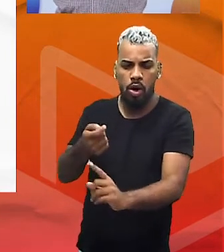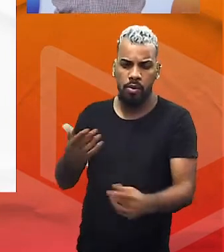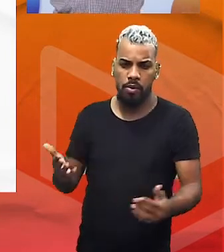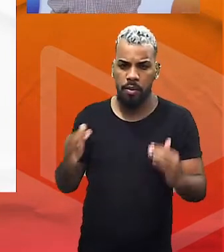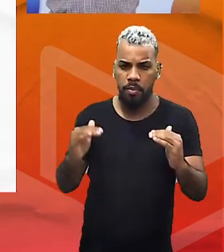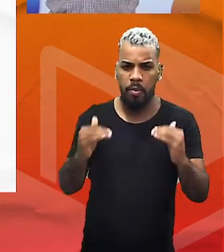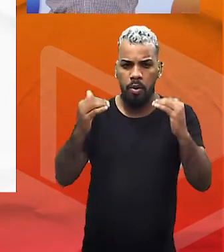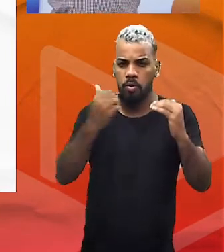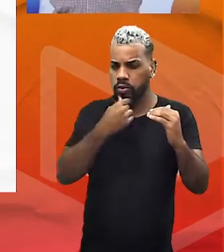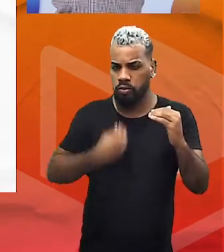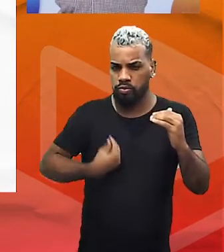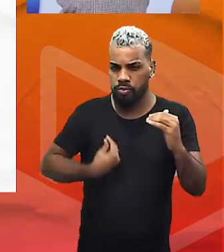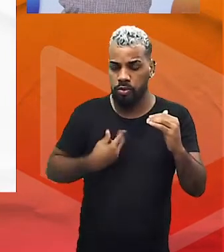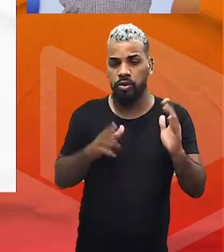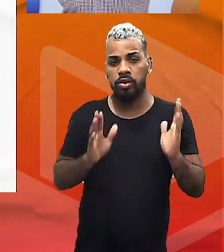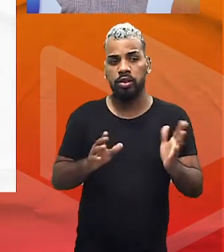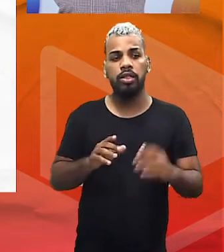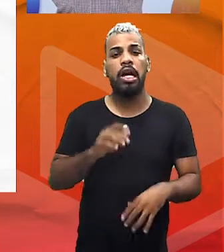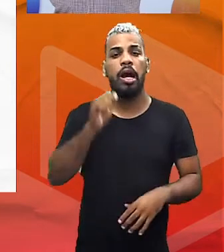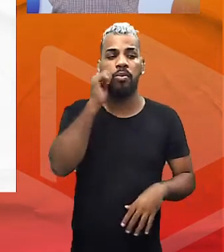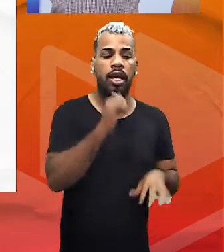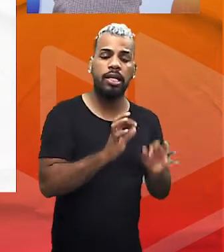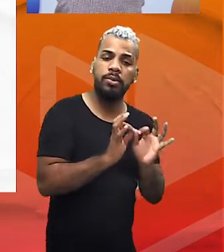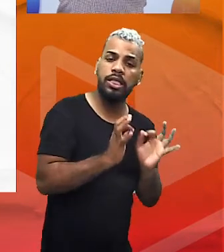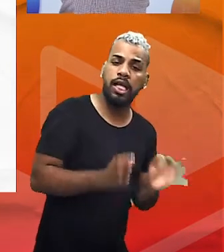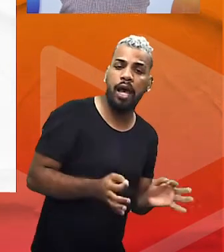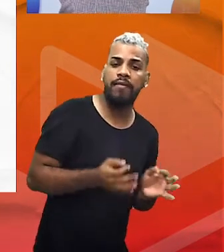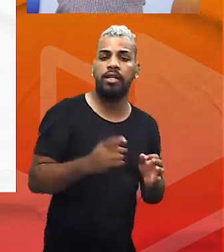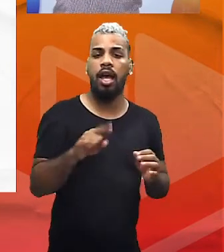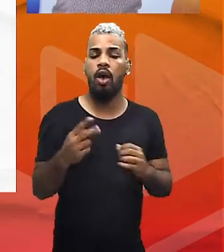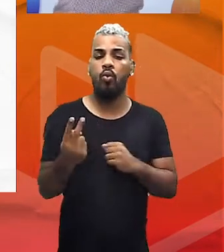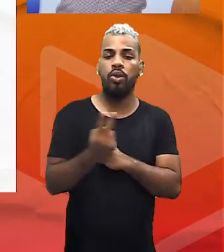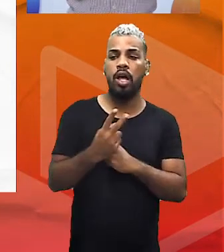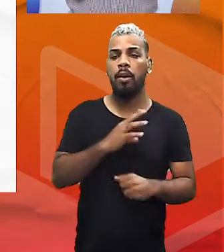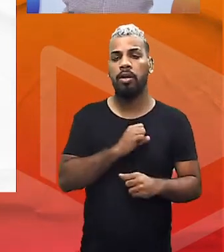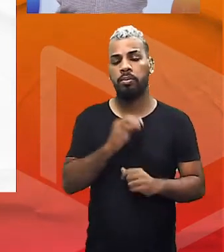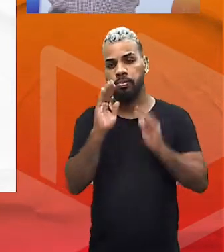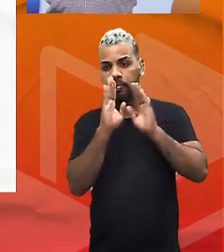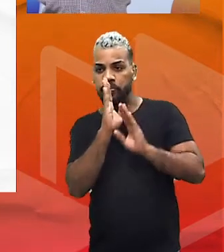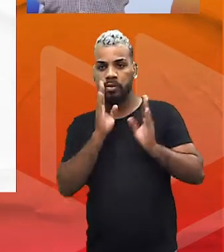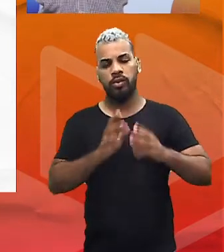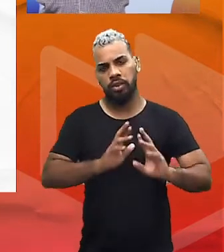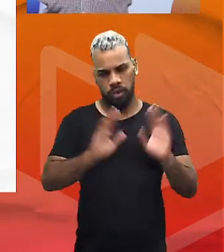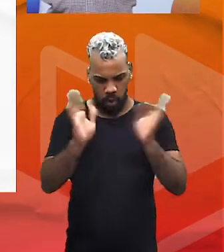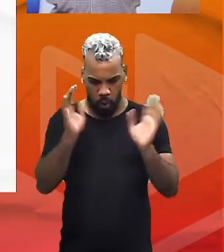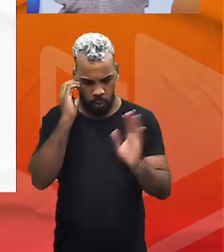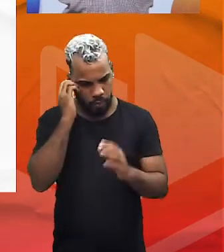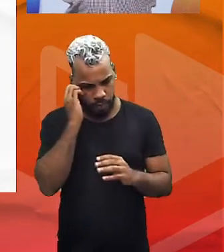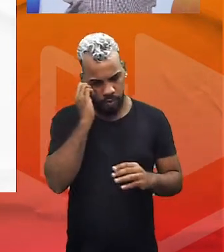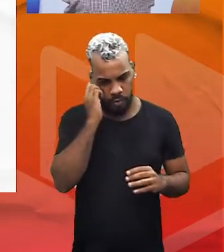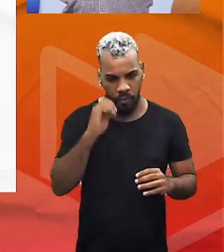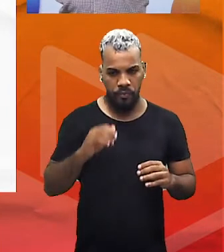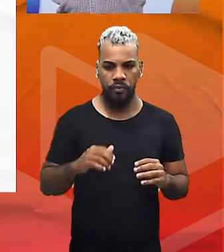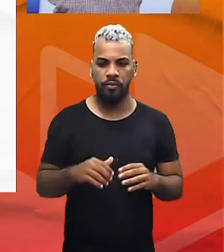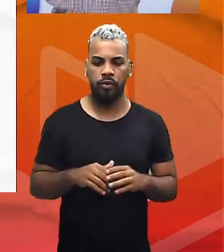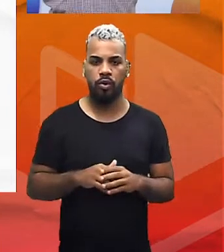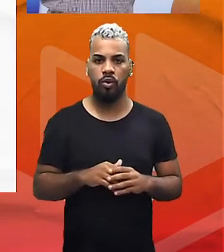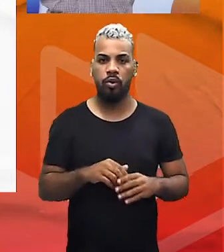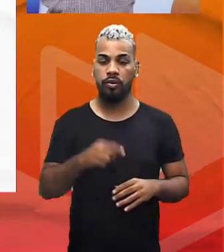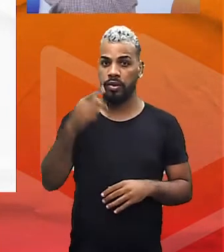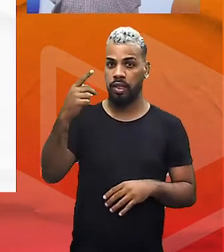predominantemente masculino, e ela aquela figura ali feita para ser amada, para ser... Não vai ser assim o romance